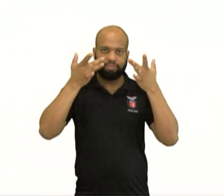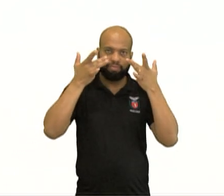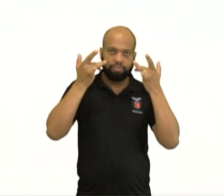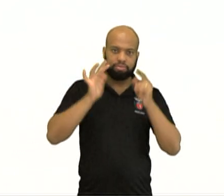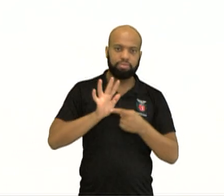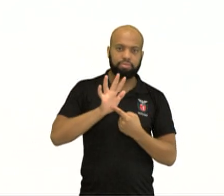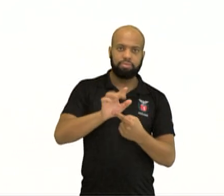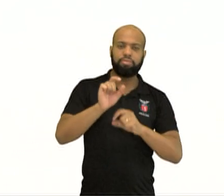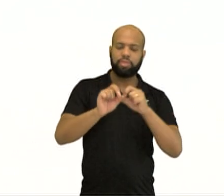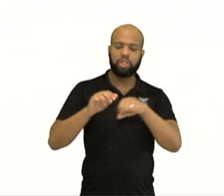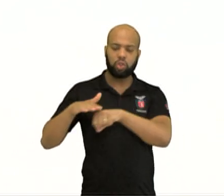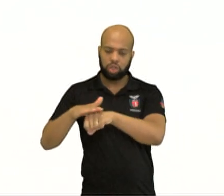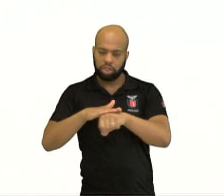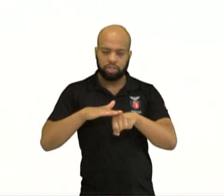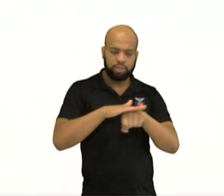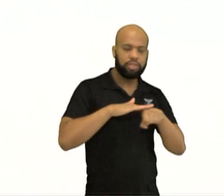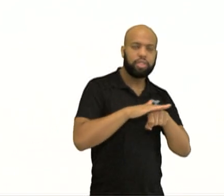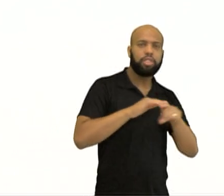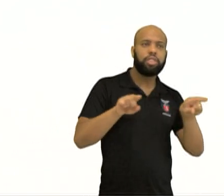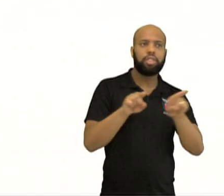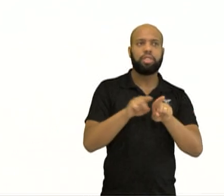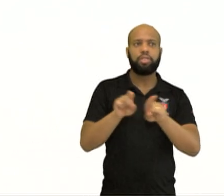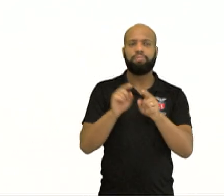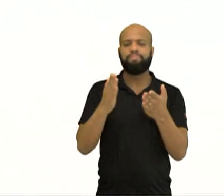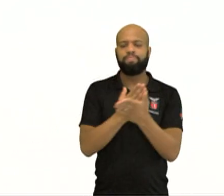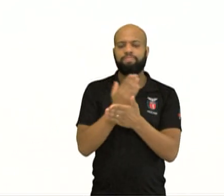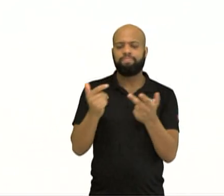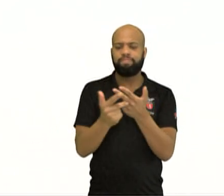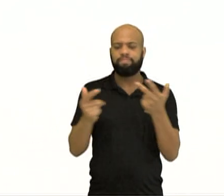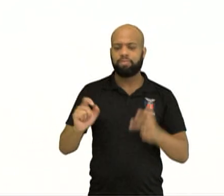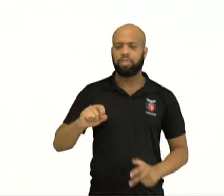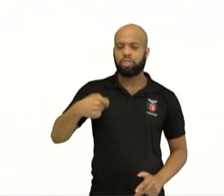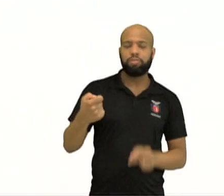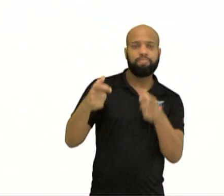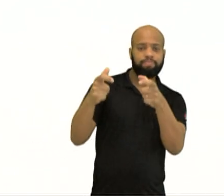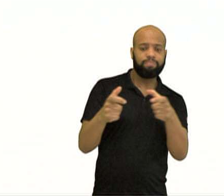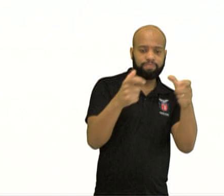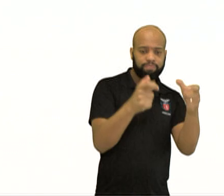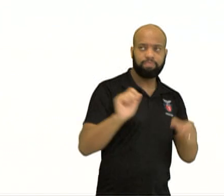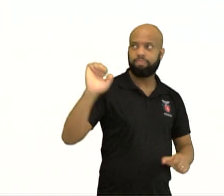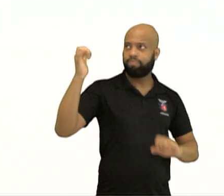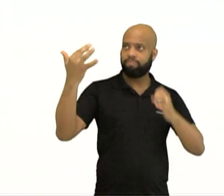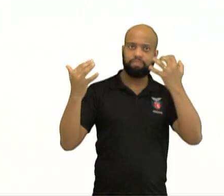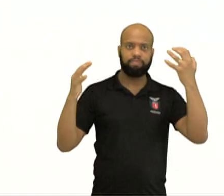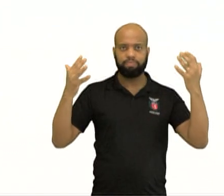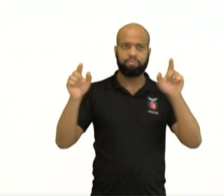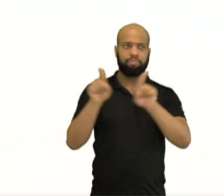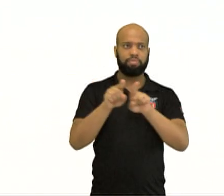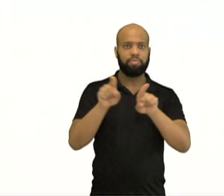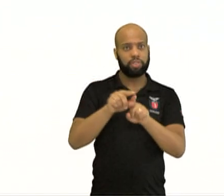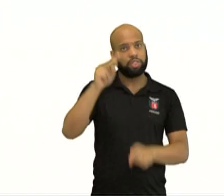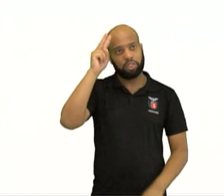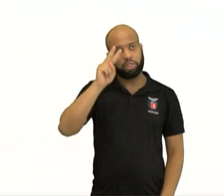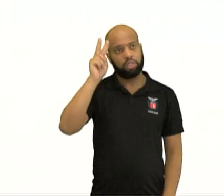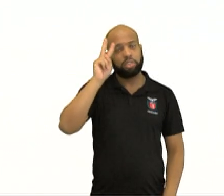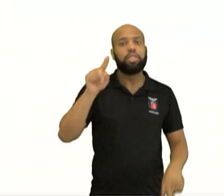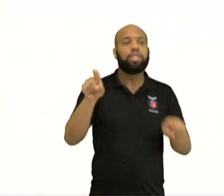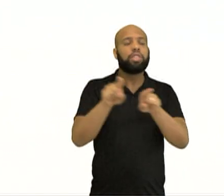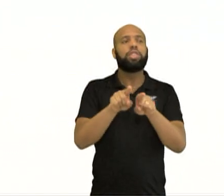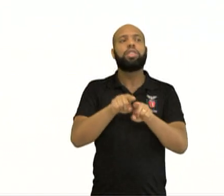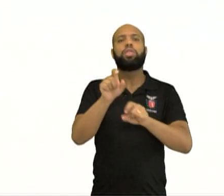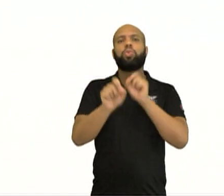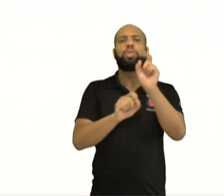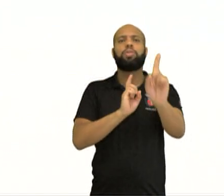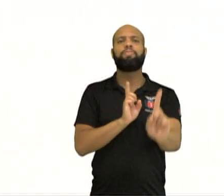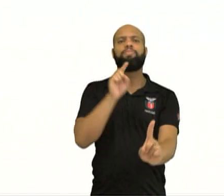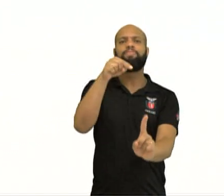diálogos, as orientações sobre o local onde se passa aquela história, né? E até as